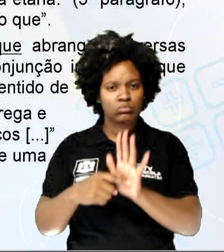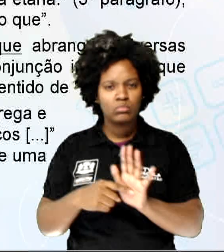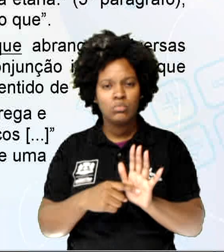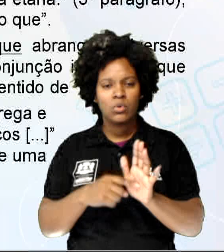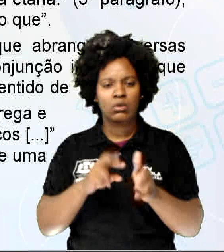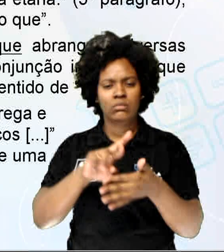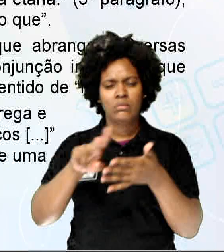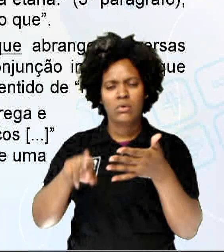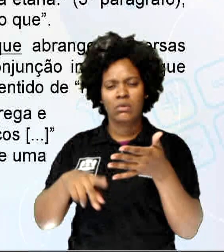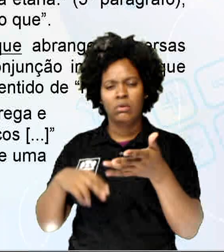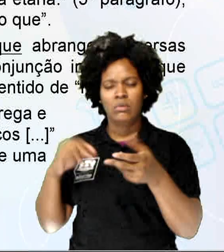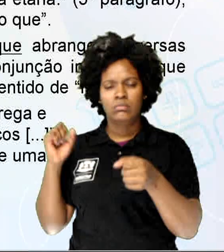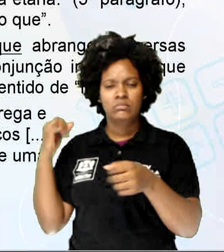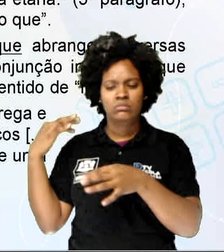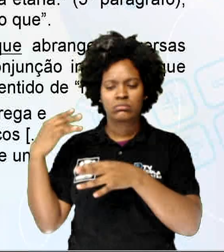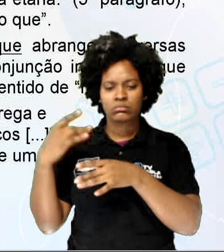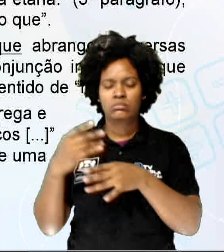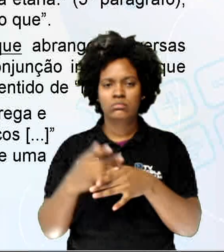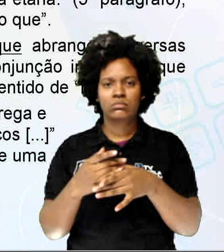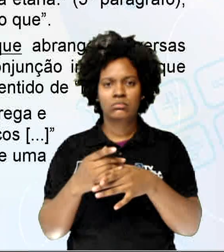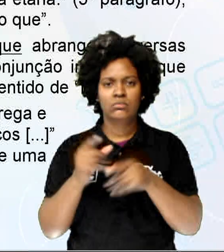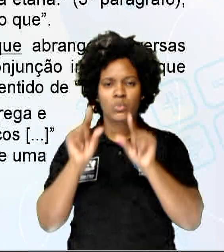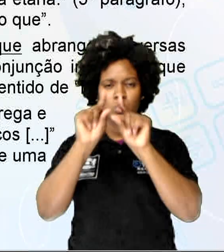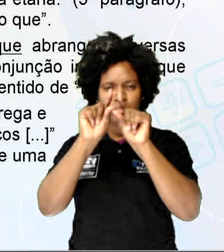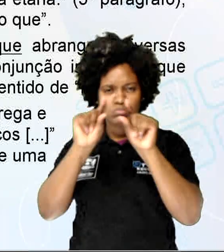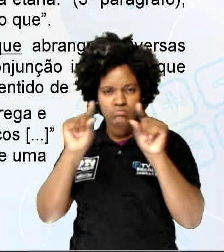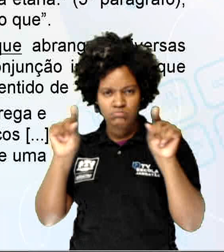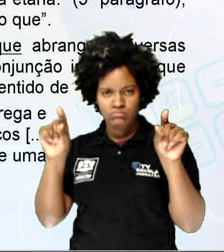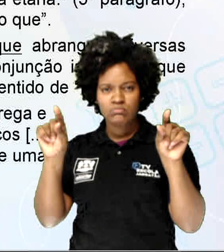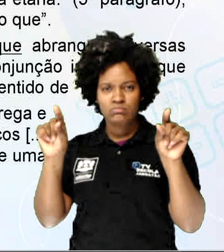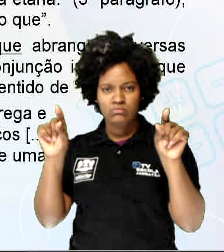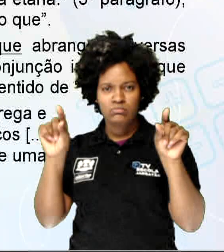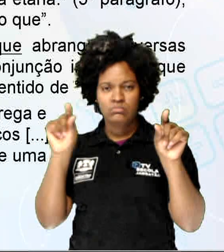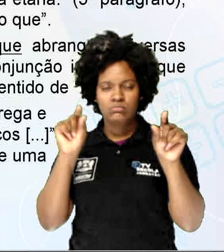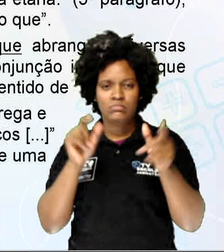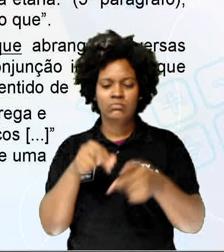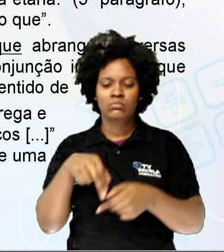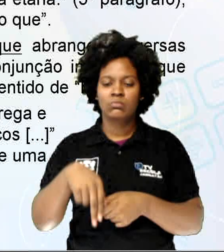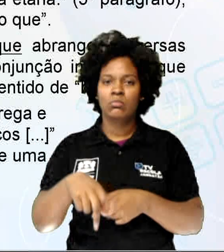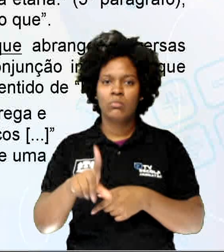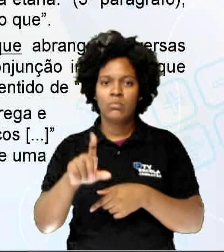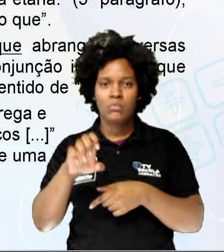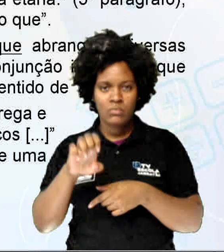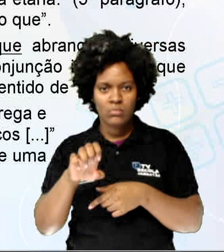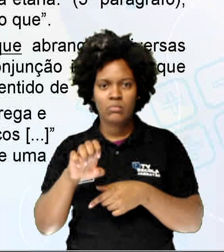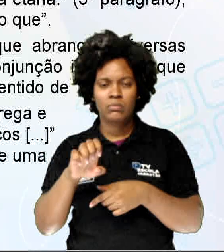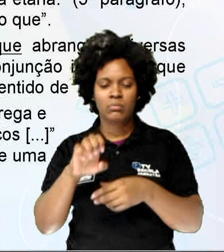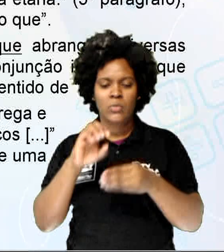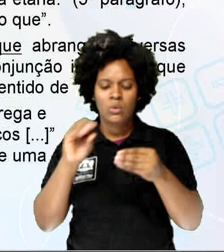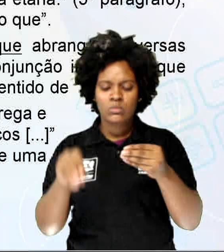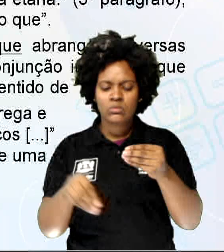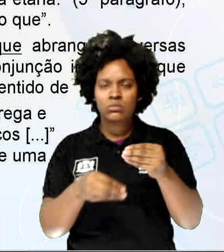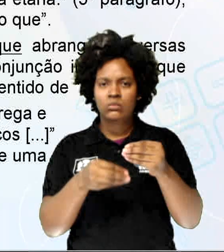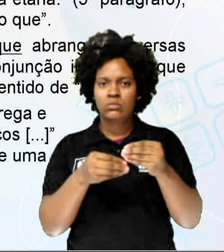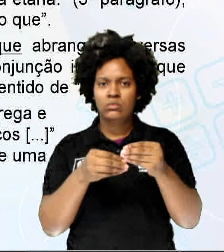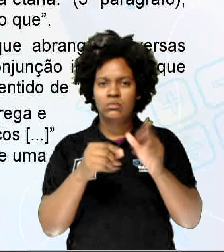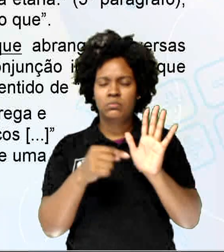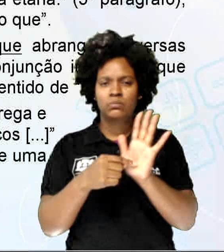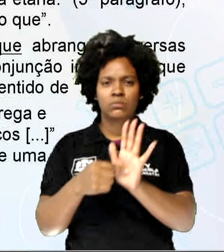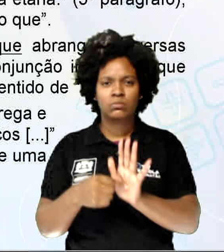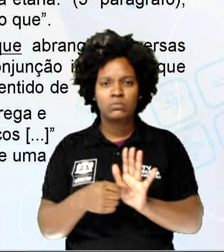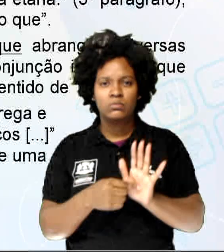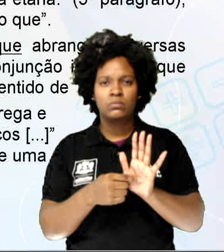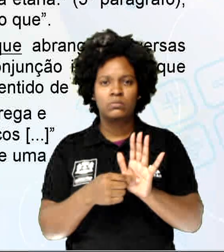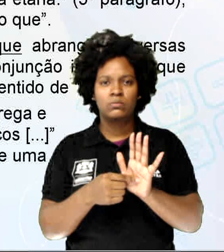segundo parágrafo. O vocábulo sublinhado, que neste caso aí, gente, é o que? É uma conjunção integrante que introduz uma